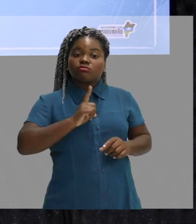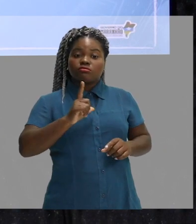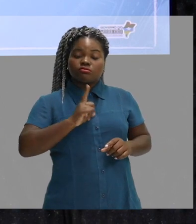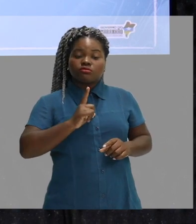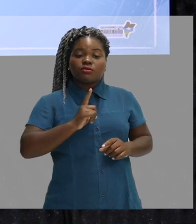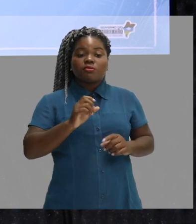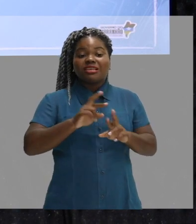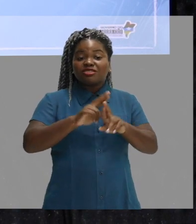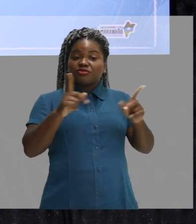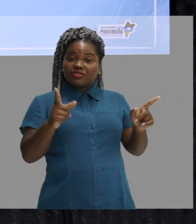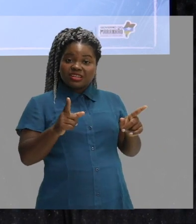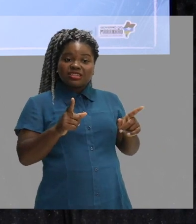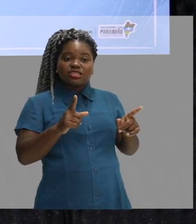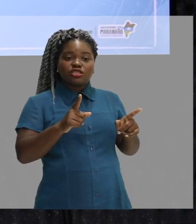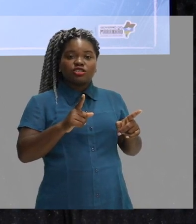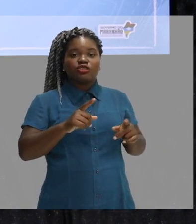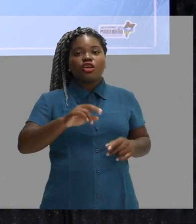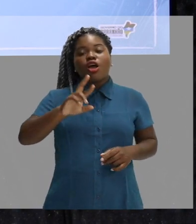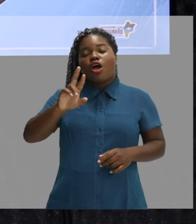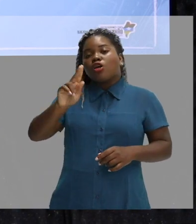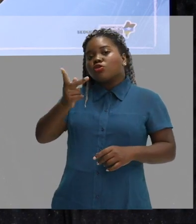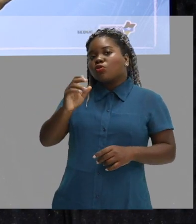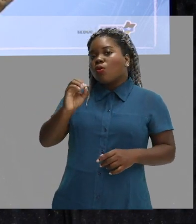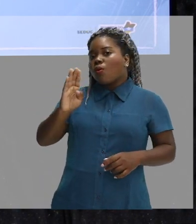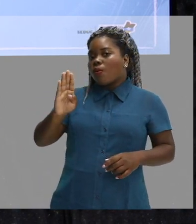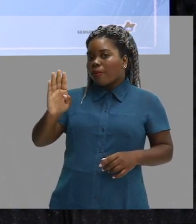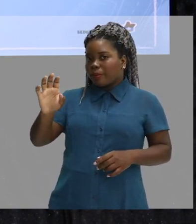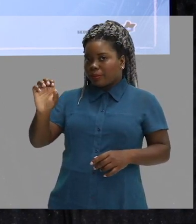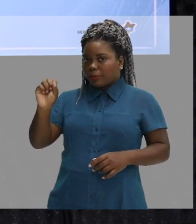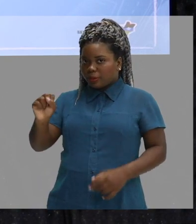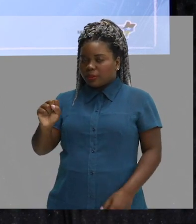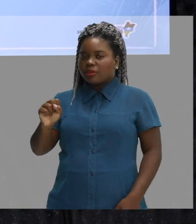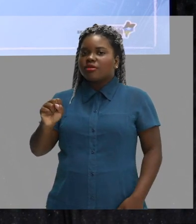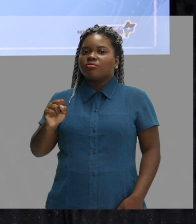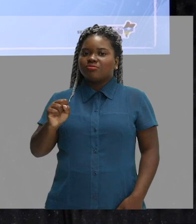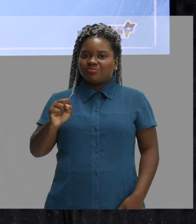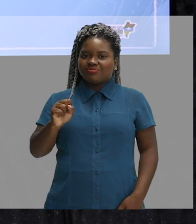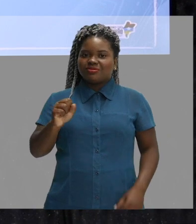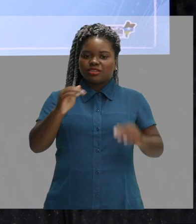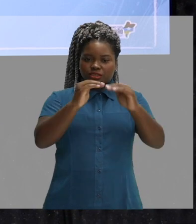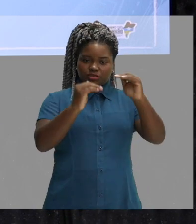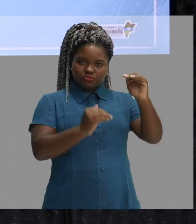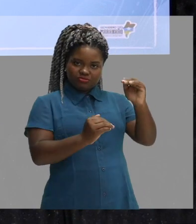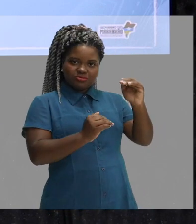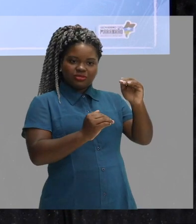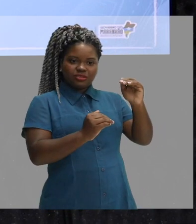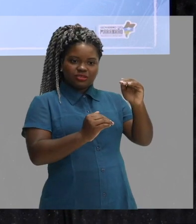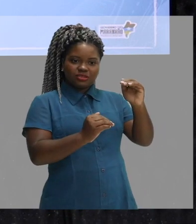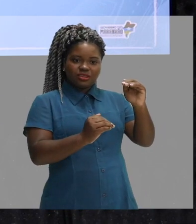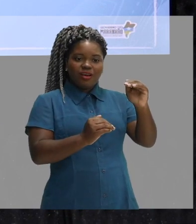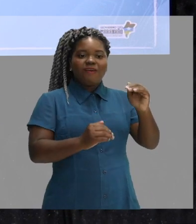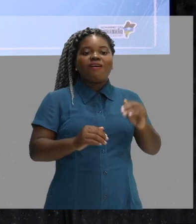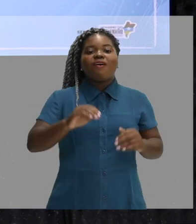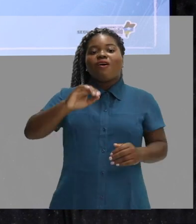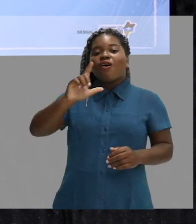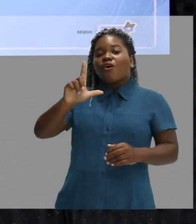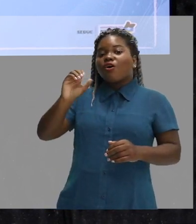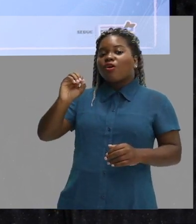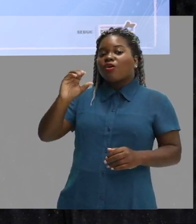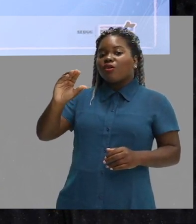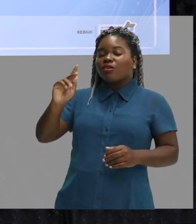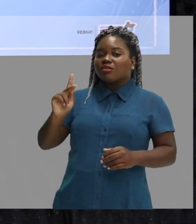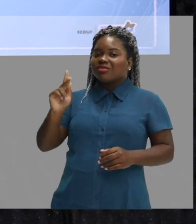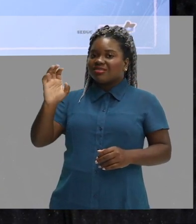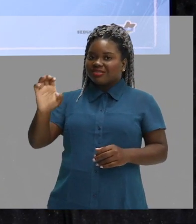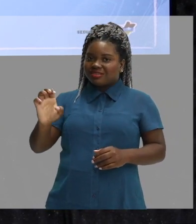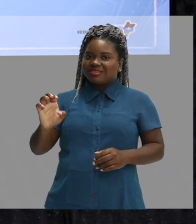a submissão, ou melhor, um pacto de submissão, o Locke defende um pacto de consentimento. Os